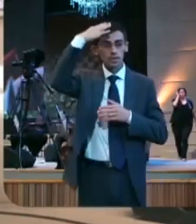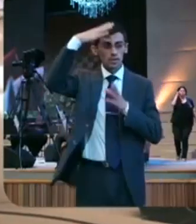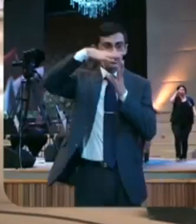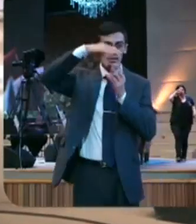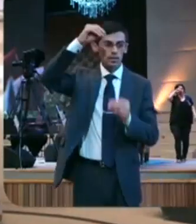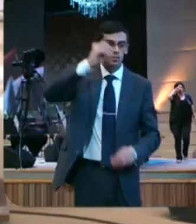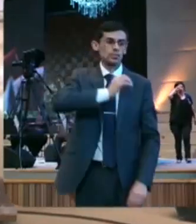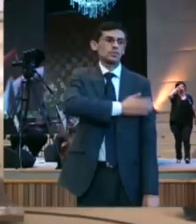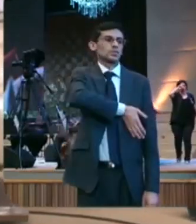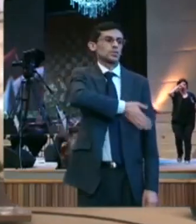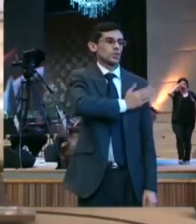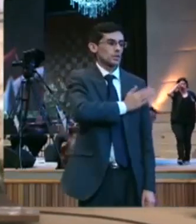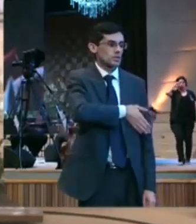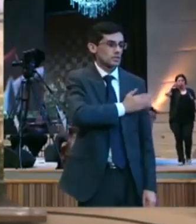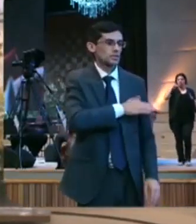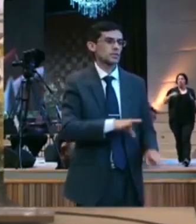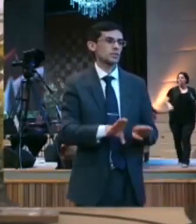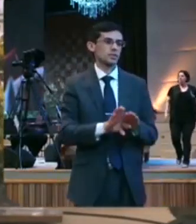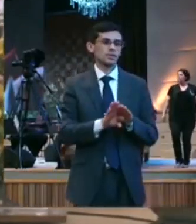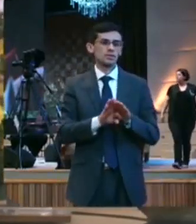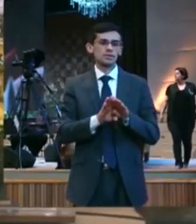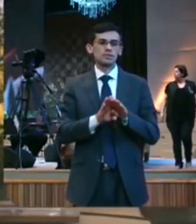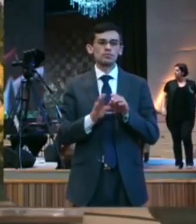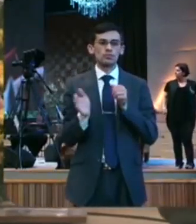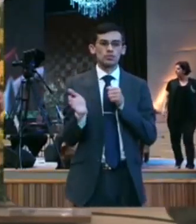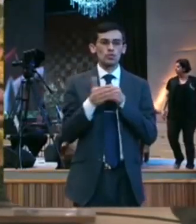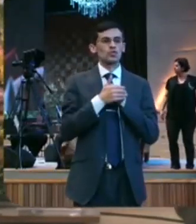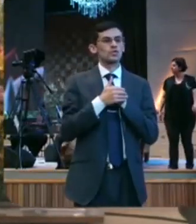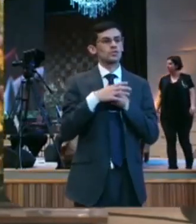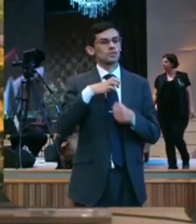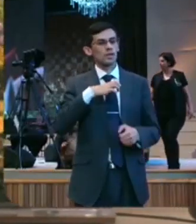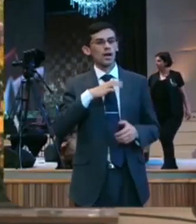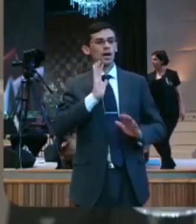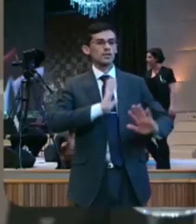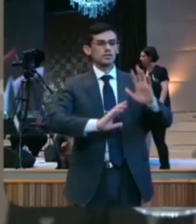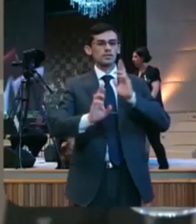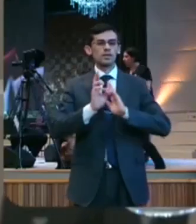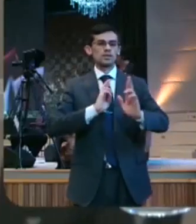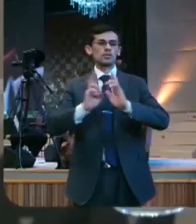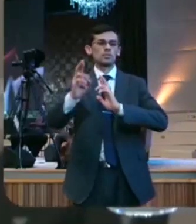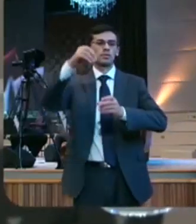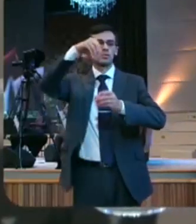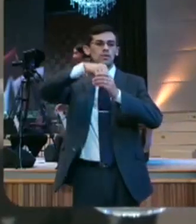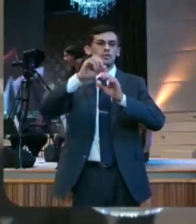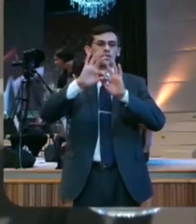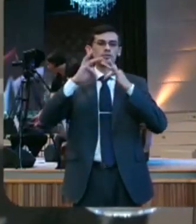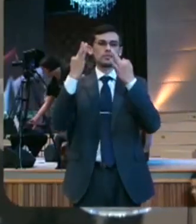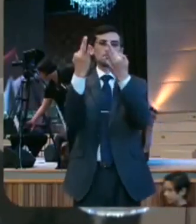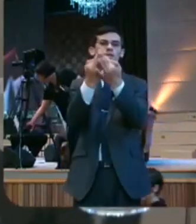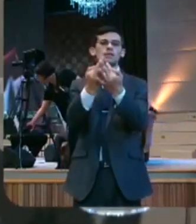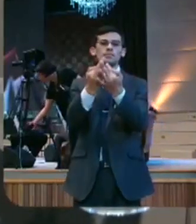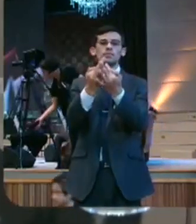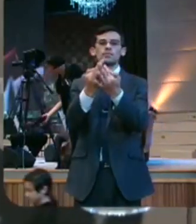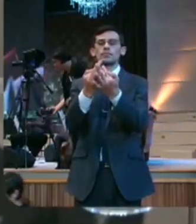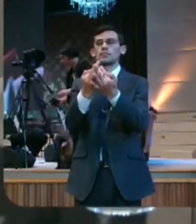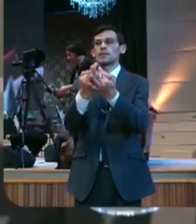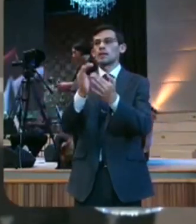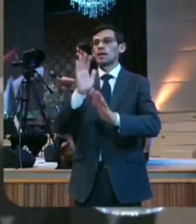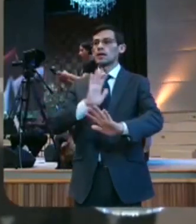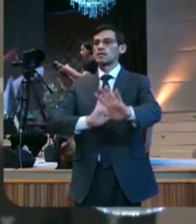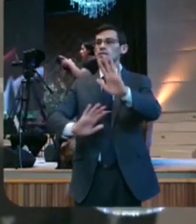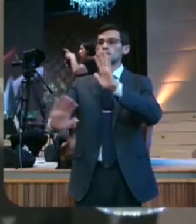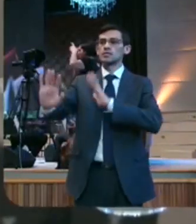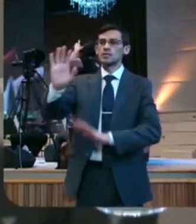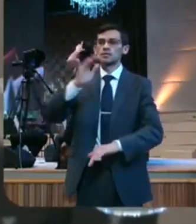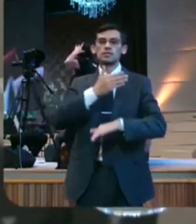coração, íntimas da gente. Às vezes são de relacionamentos dentro da família. Às vezes são